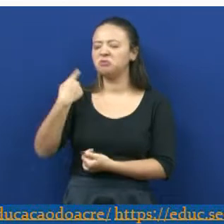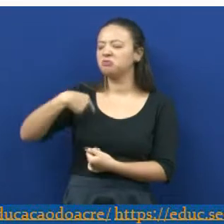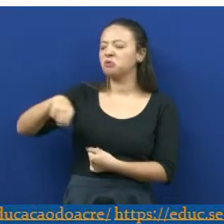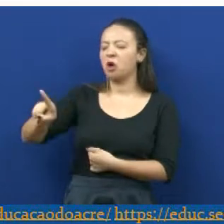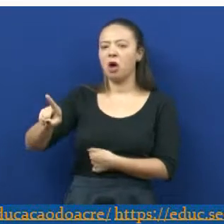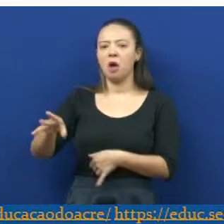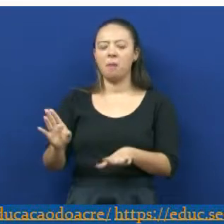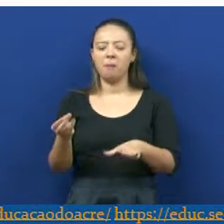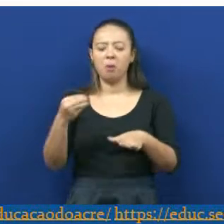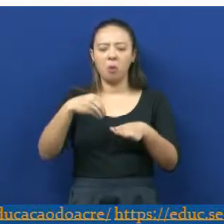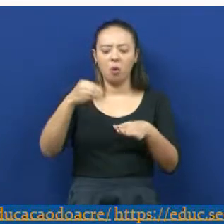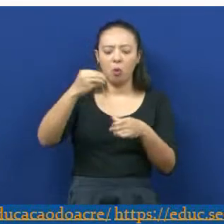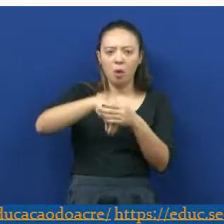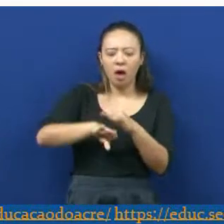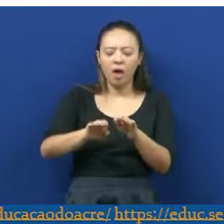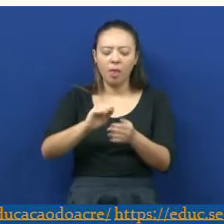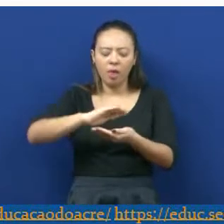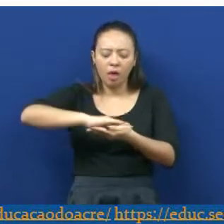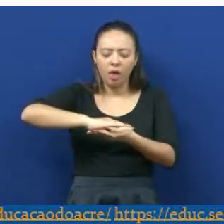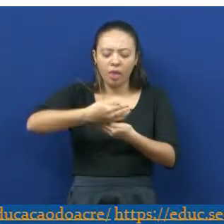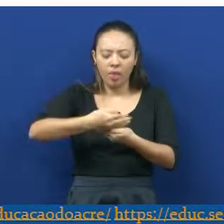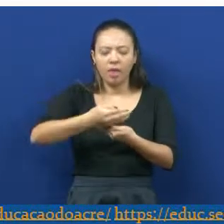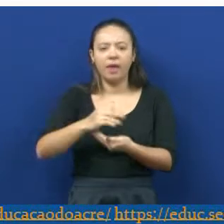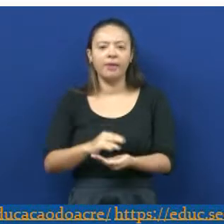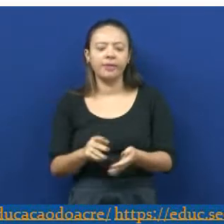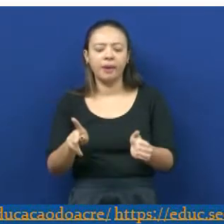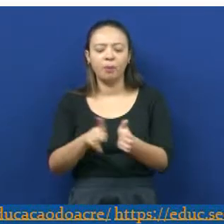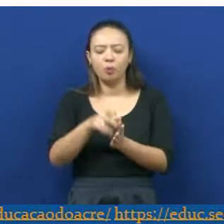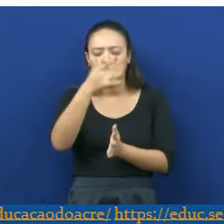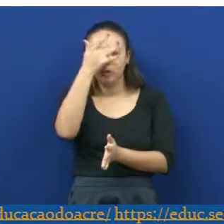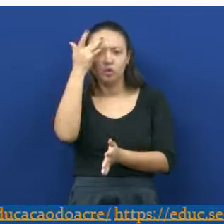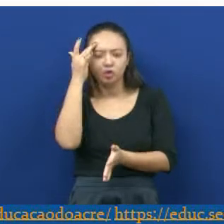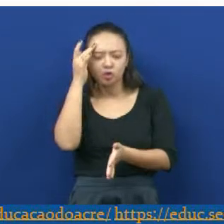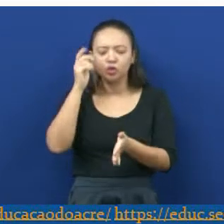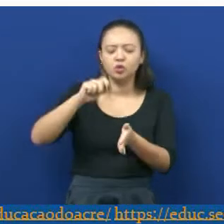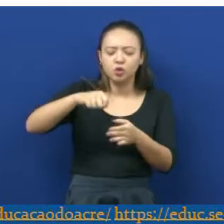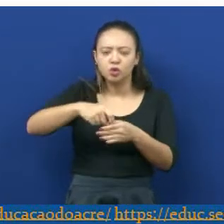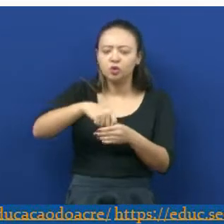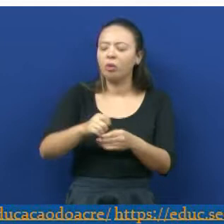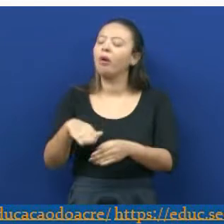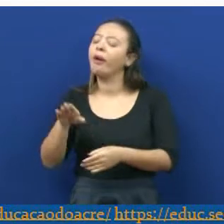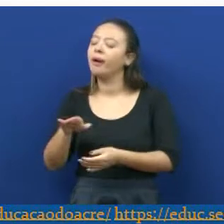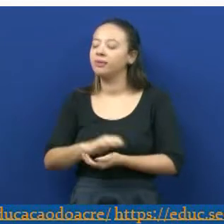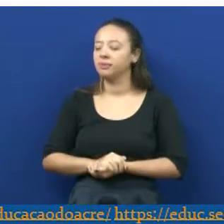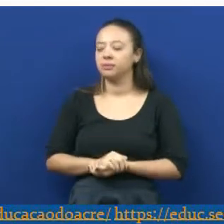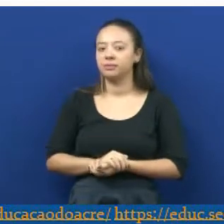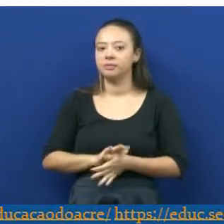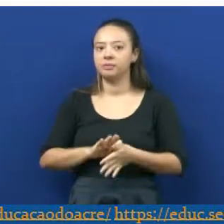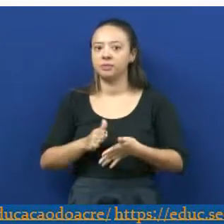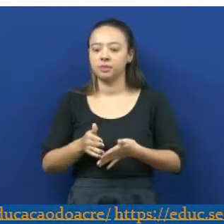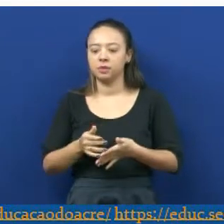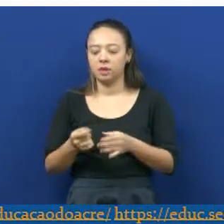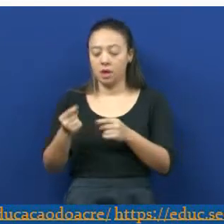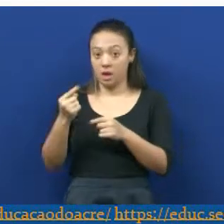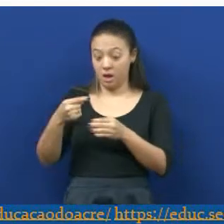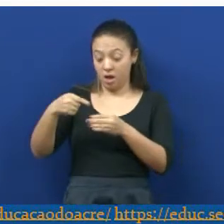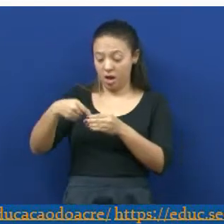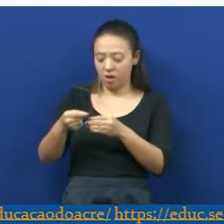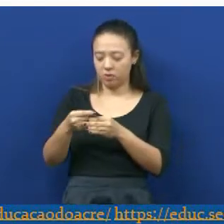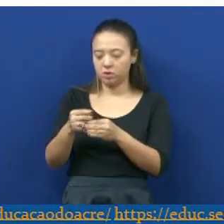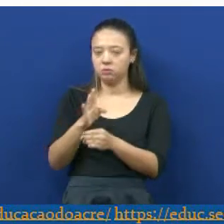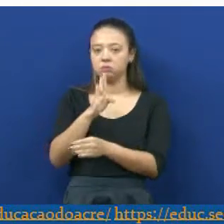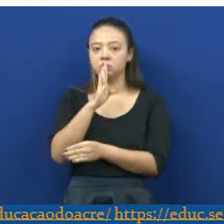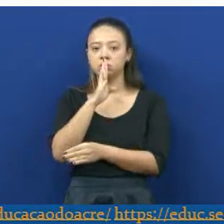caixinha da costureira antes de ir para o balaio das mucamas? Vamos, diga lá." Parece que a agulha não disse nada, mas